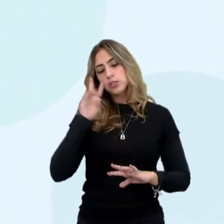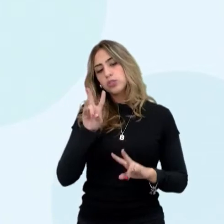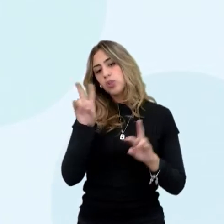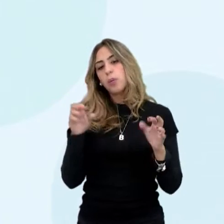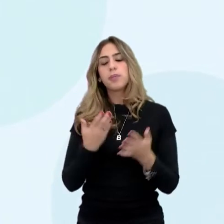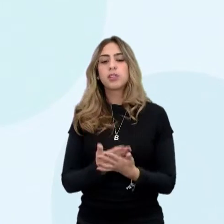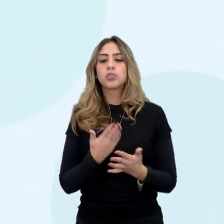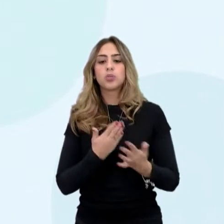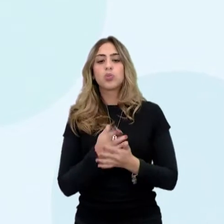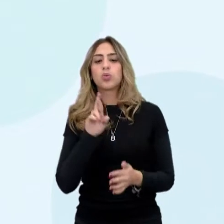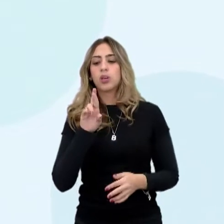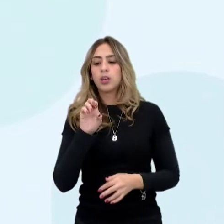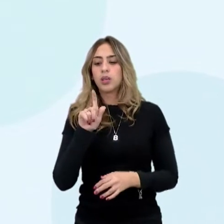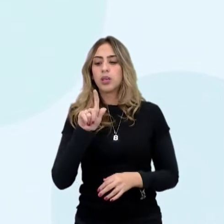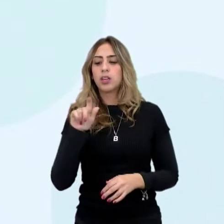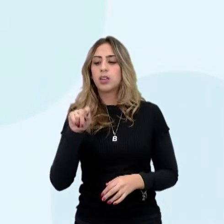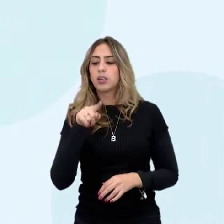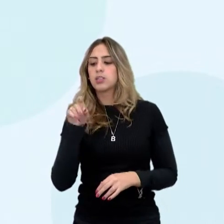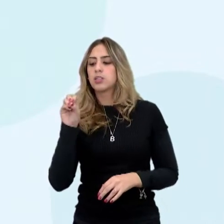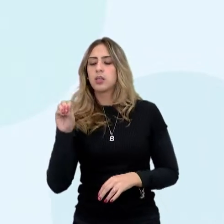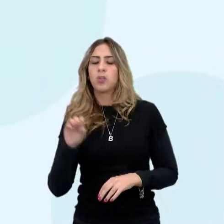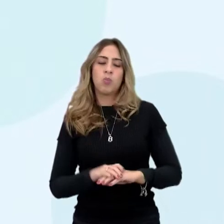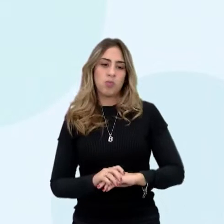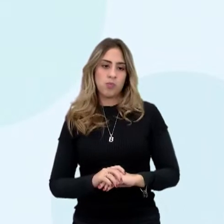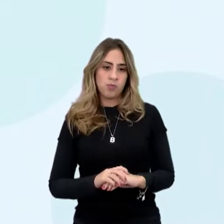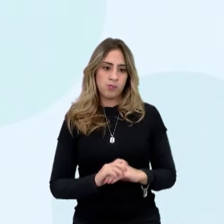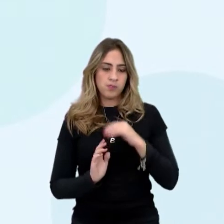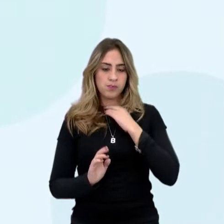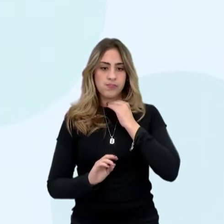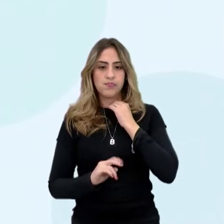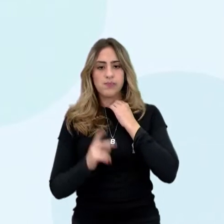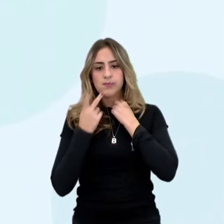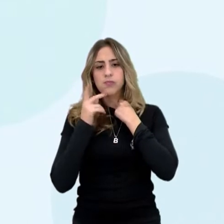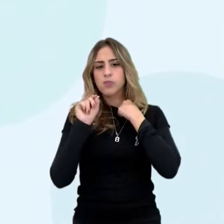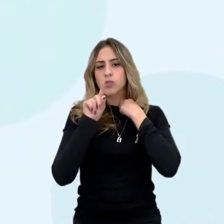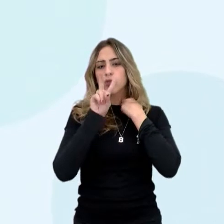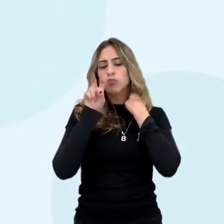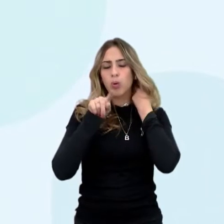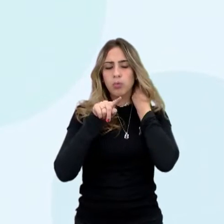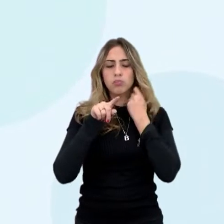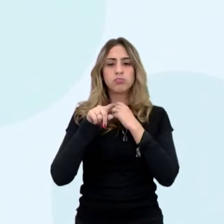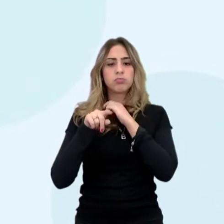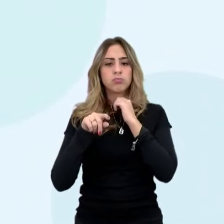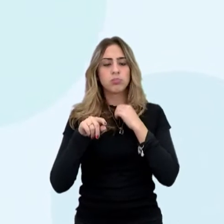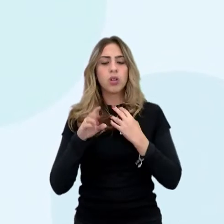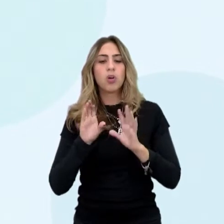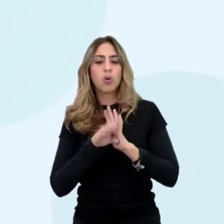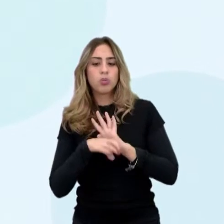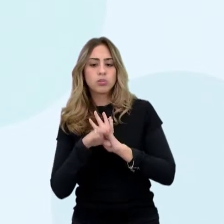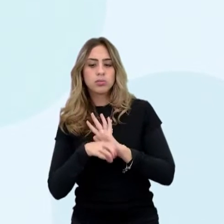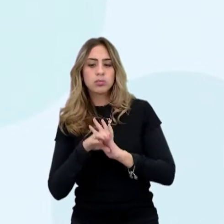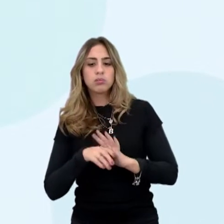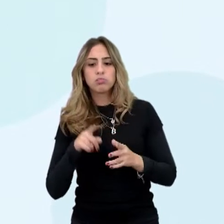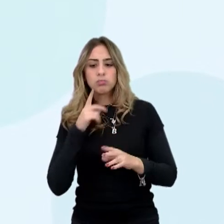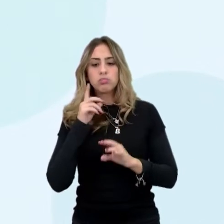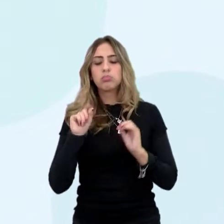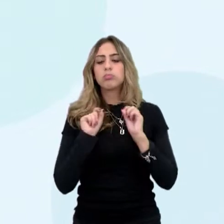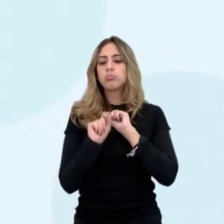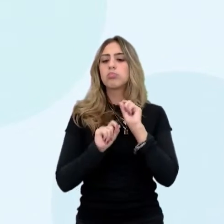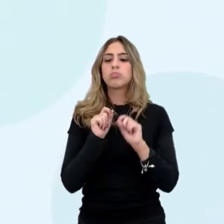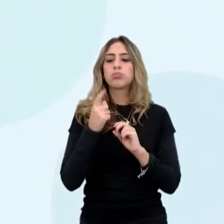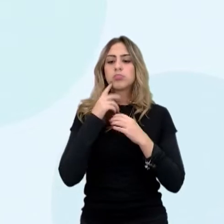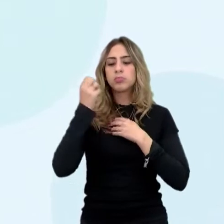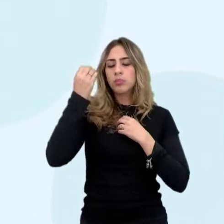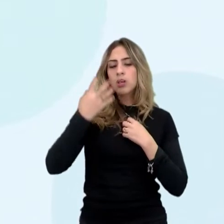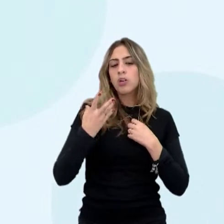estudo de regressão linear simples. Ontem a gente falou um pouco sobre esse conceito de regressão linear, tá ok? E hoje a gente vai tentar dar mais